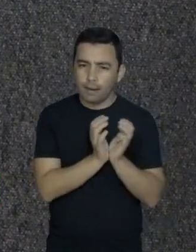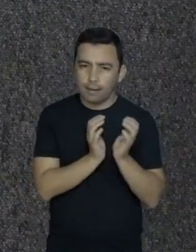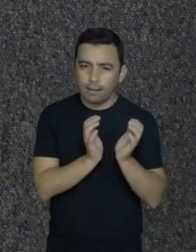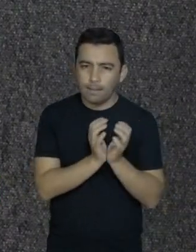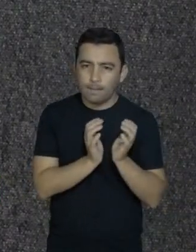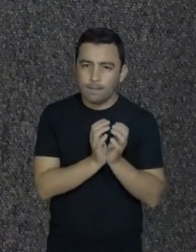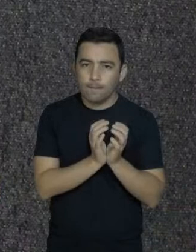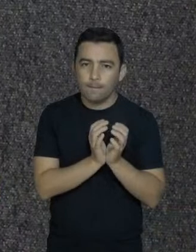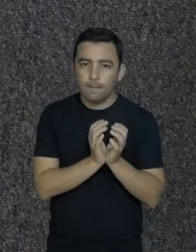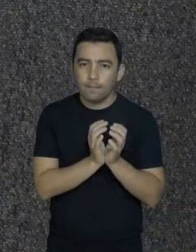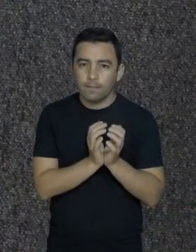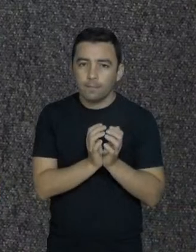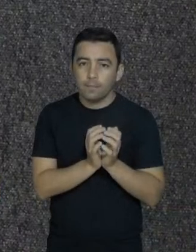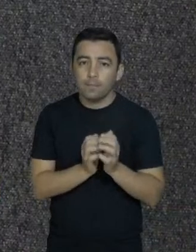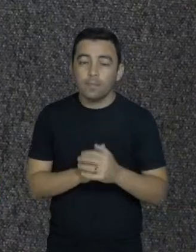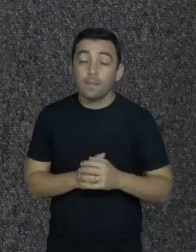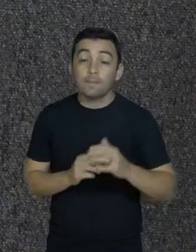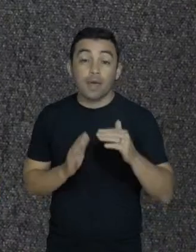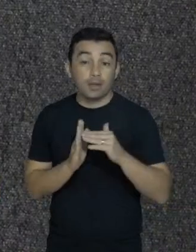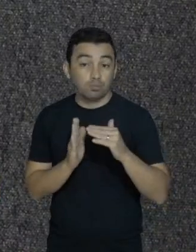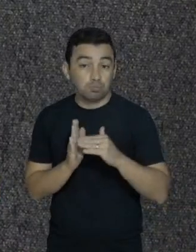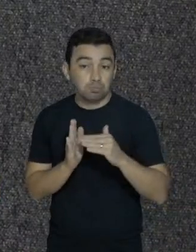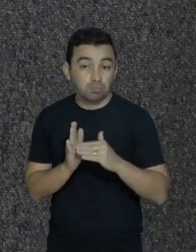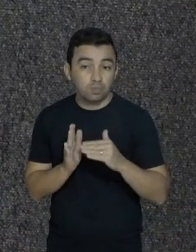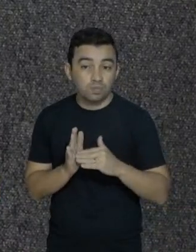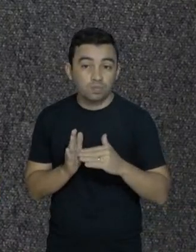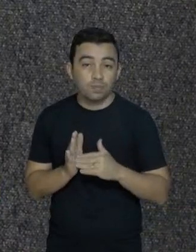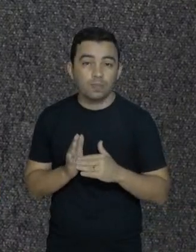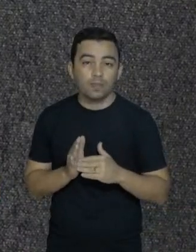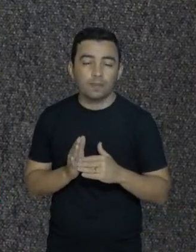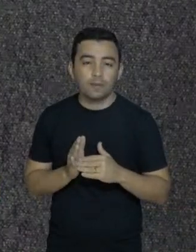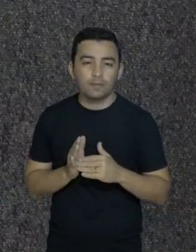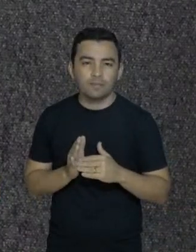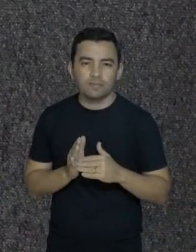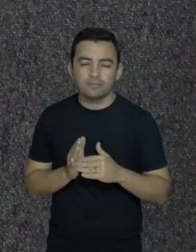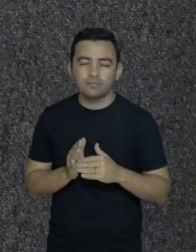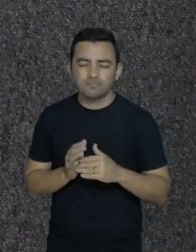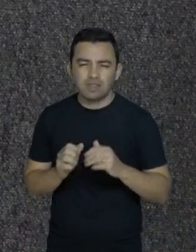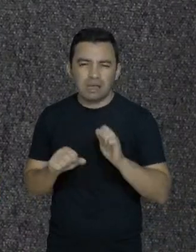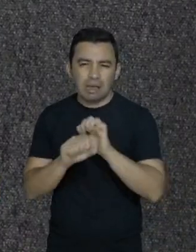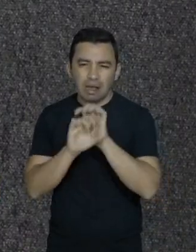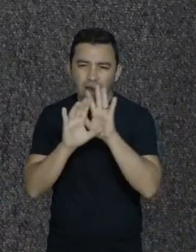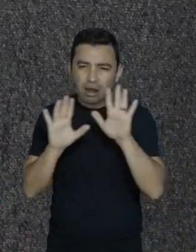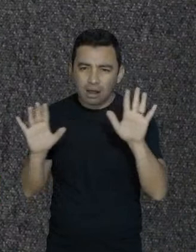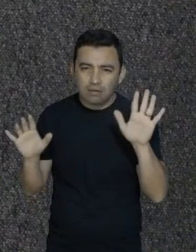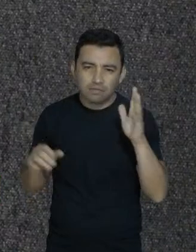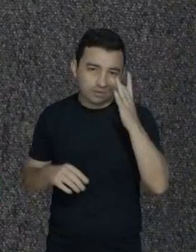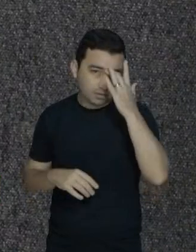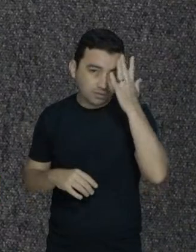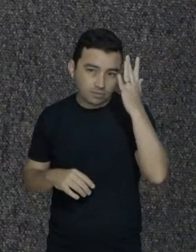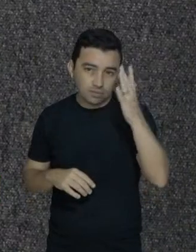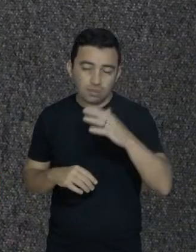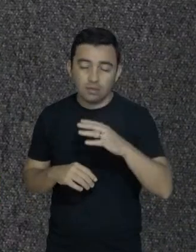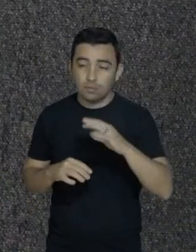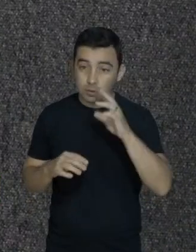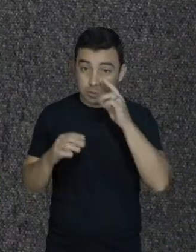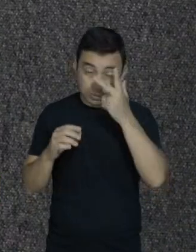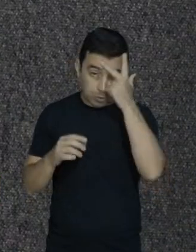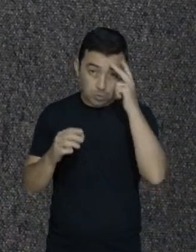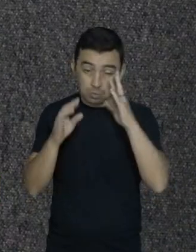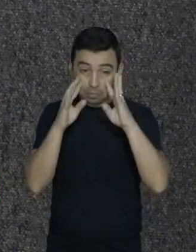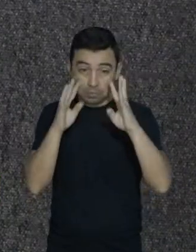um método um método altamente transparente né para quem está nos ouvindo